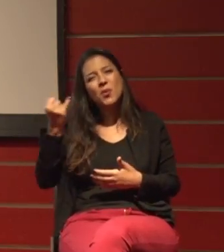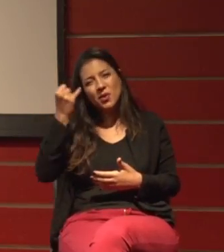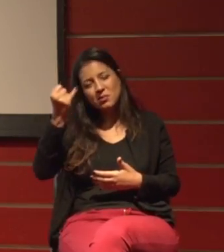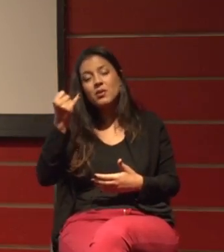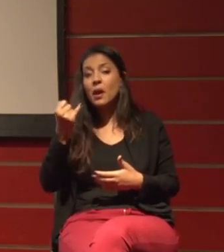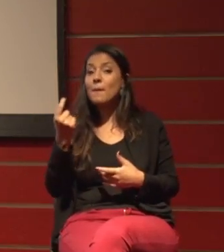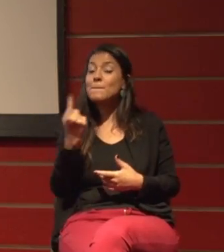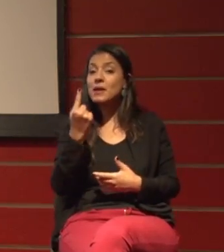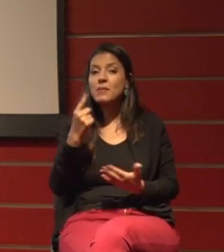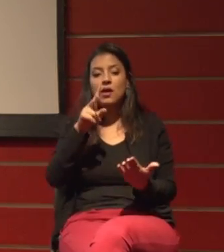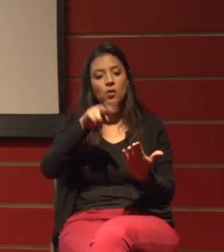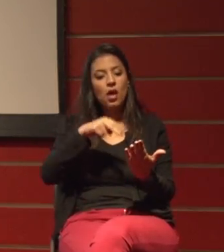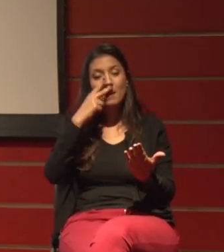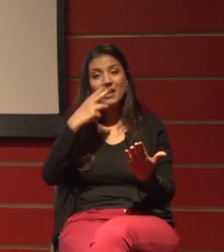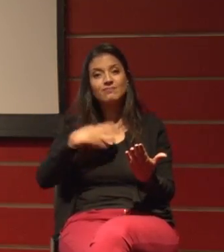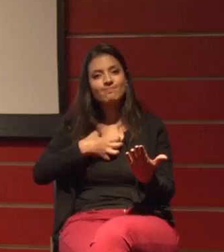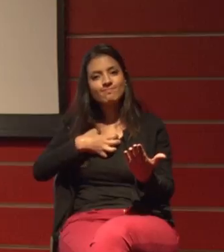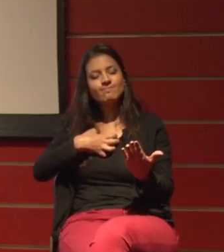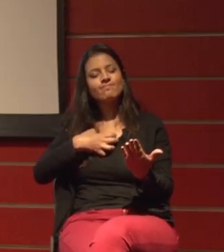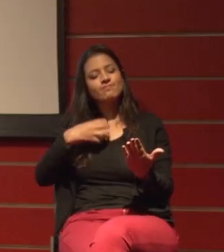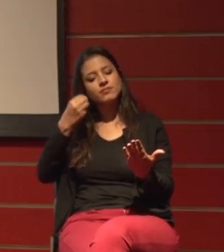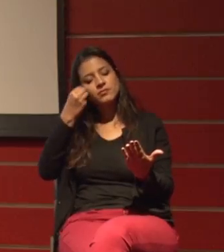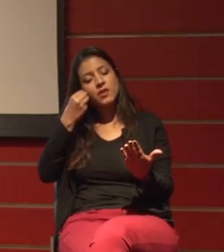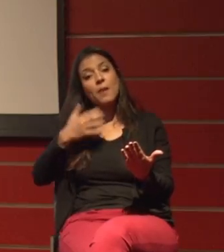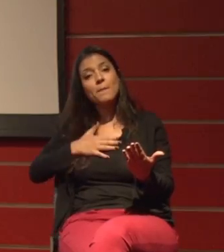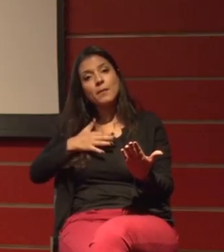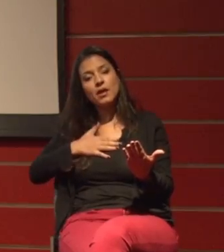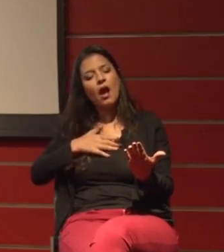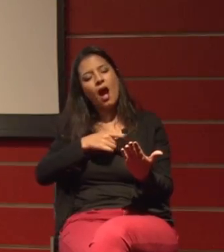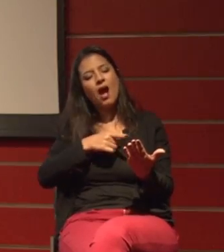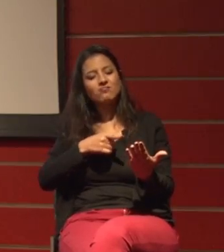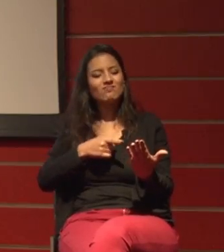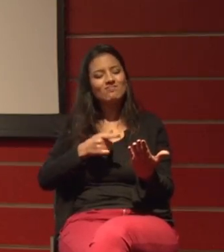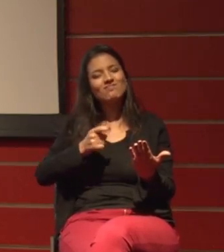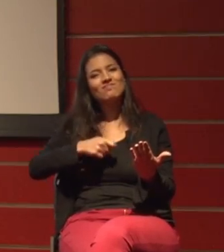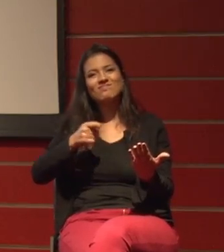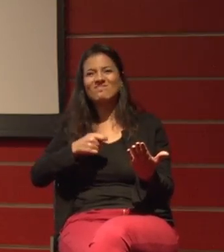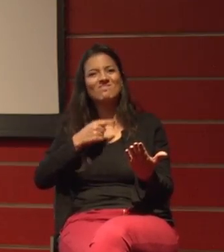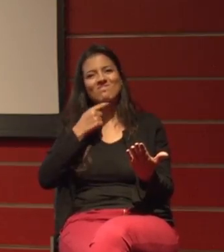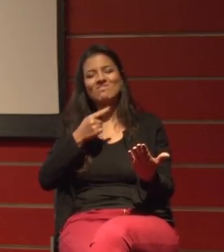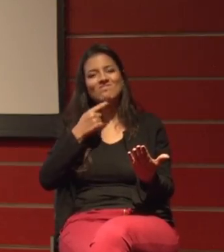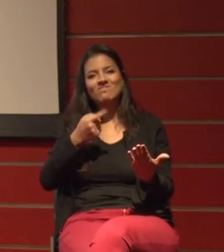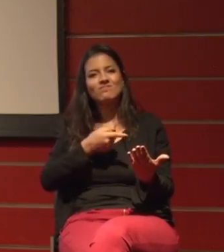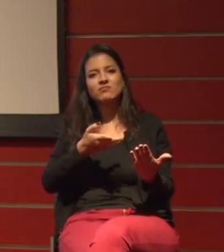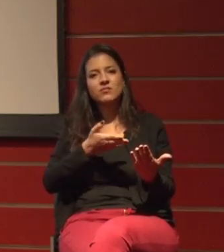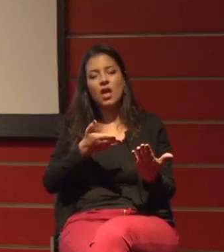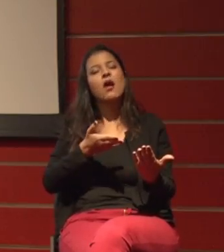gente Primeiro as próprias histórias né e ver o que funciona o que não funciona